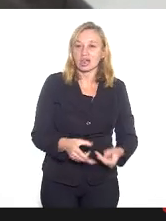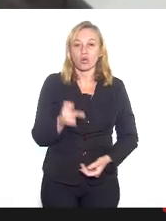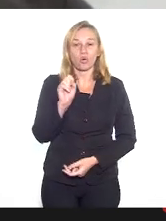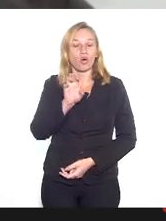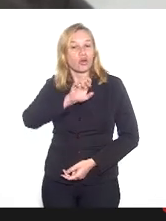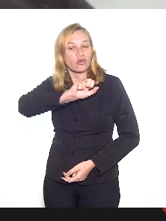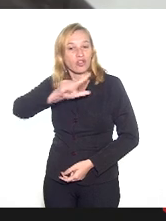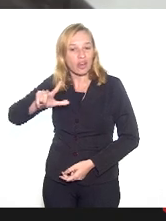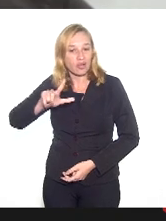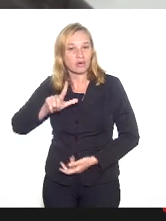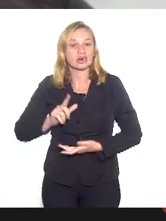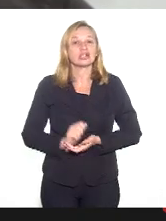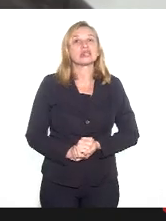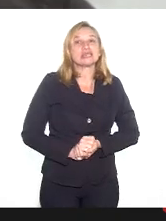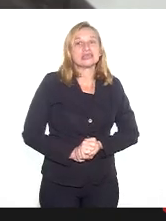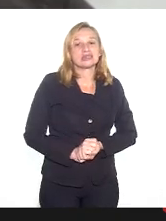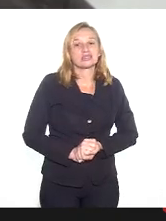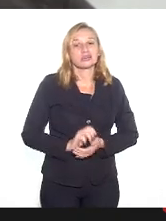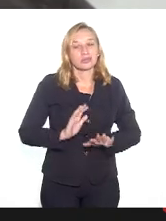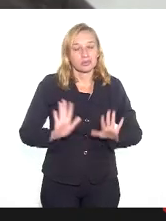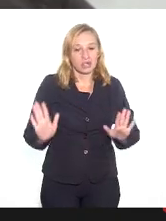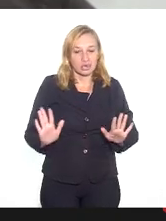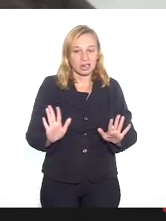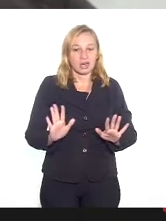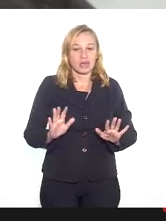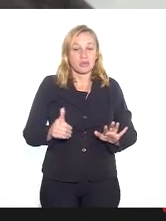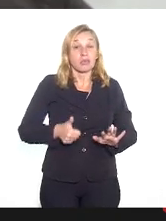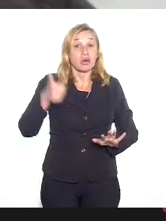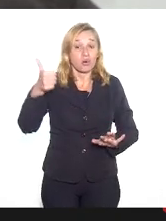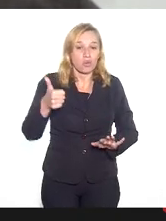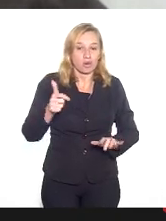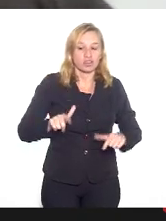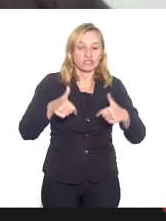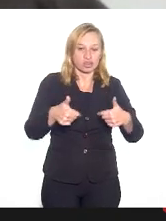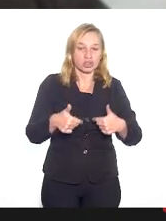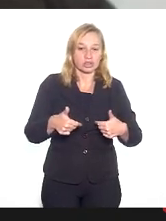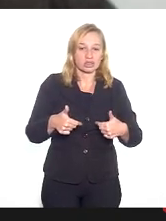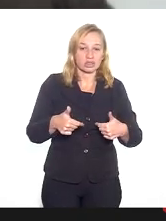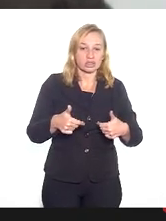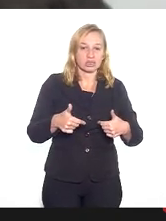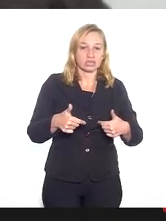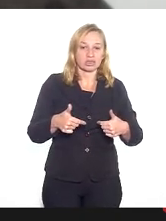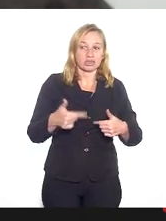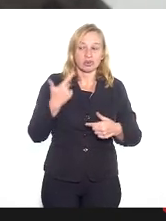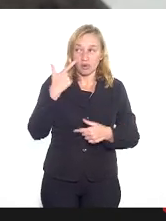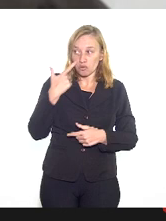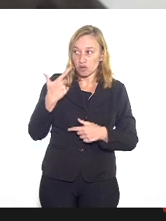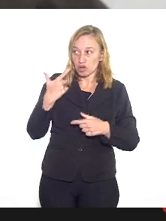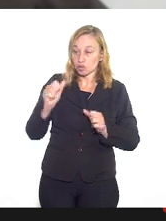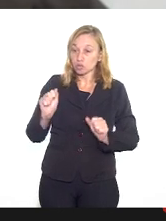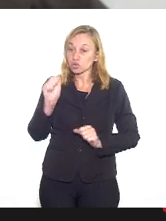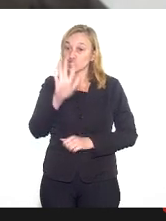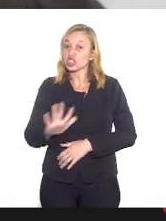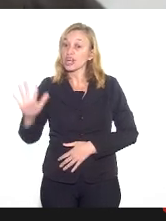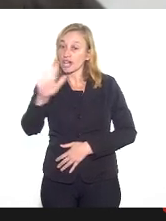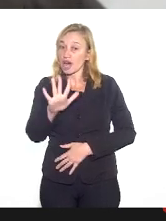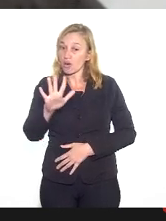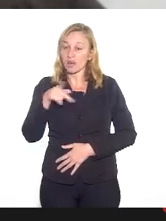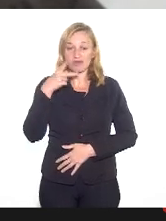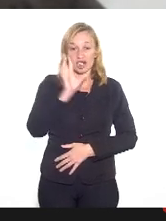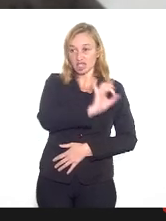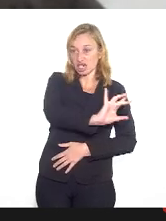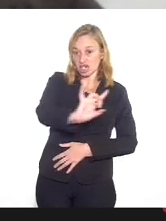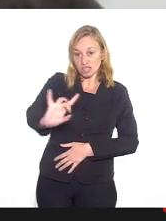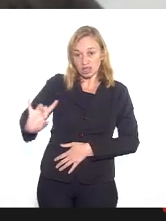Polito, mas considero que essa seja a melhor forma, porque Vossa Excelência tem assim um apanhado geral das impressões de cada um, e